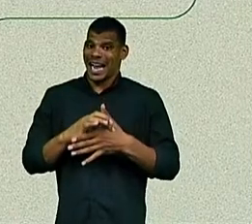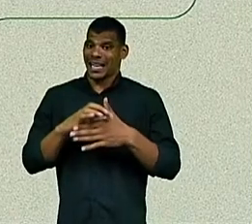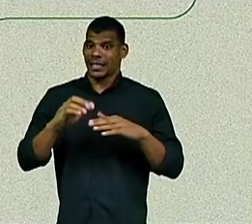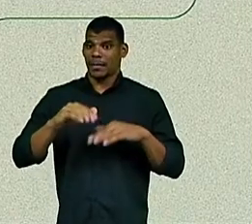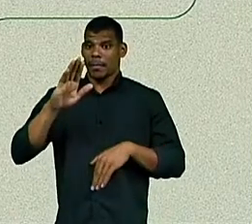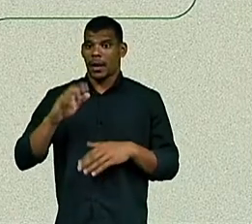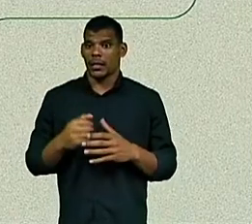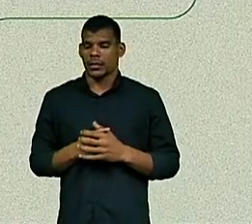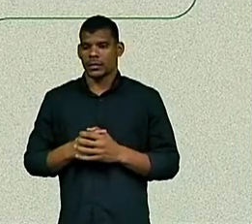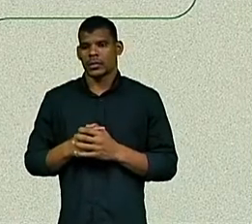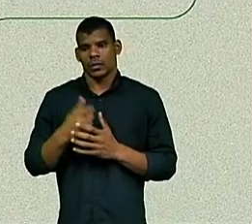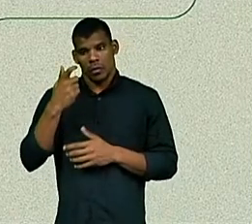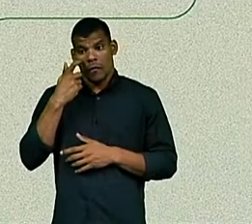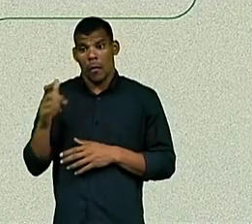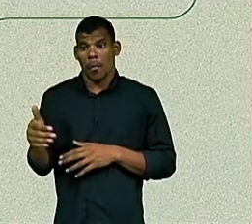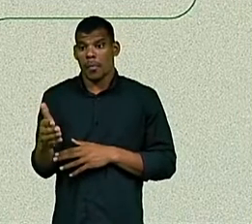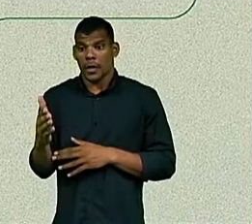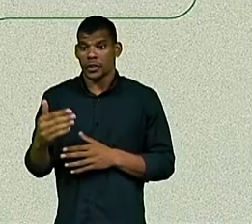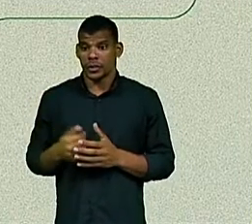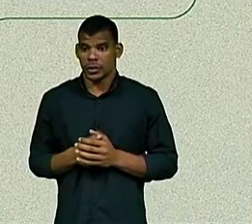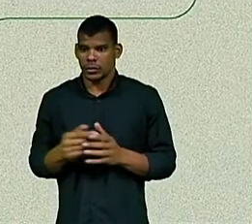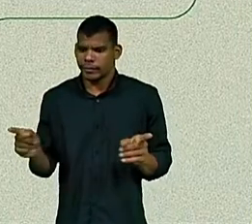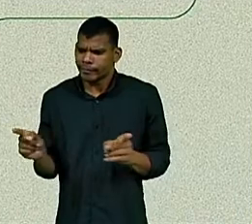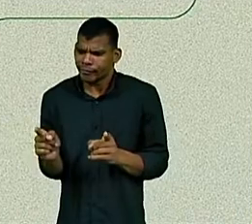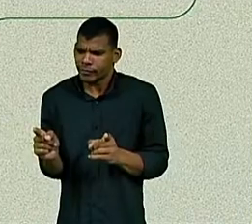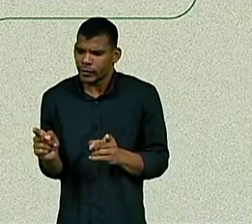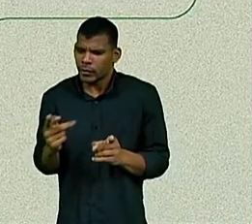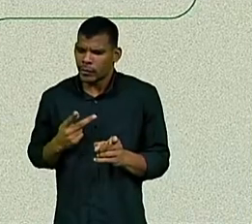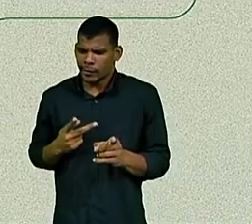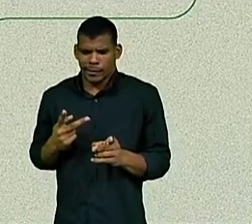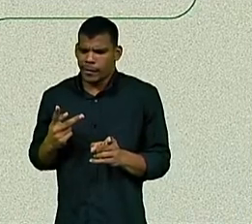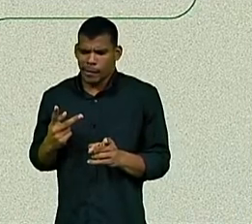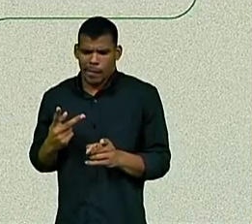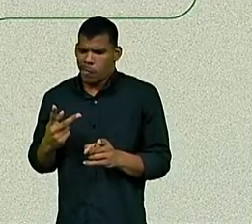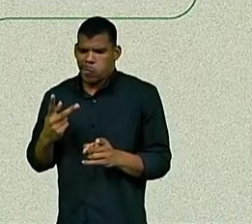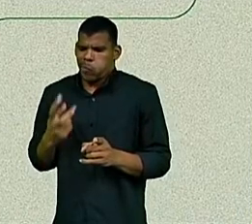transgênico peixe é maior